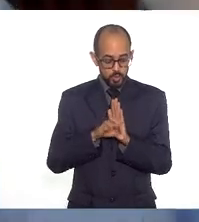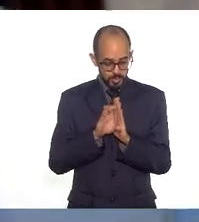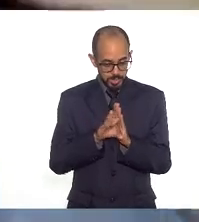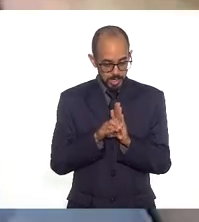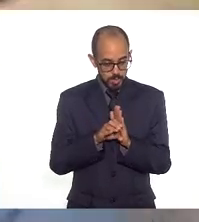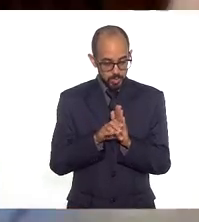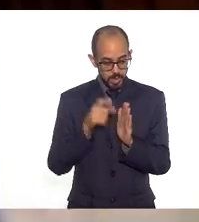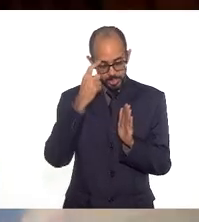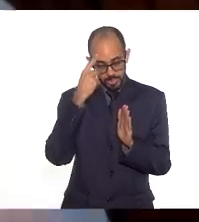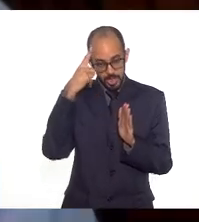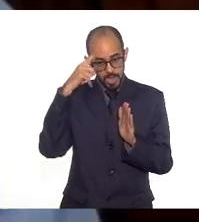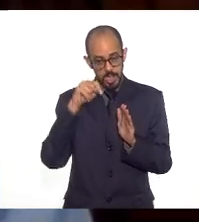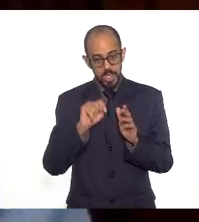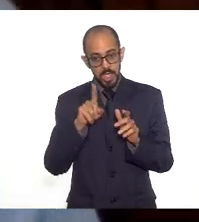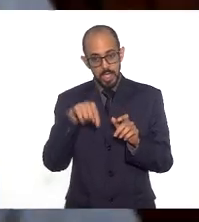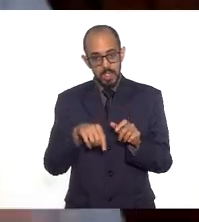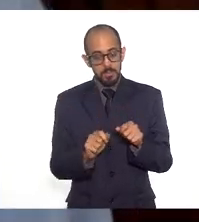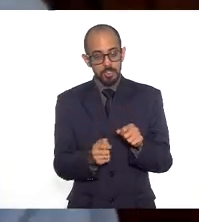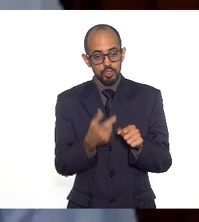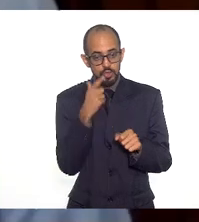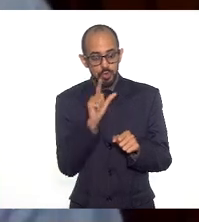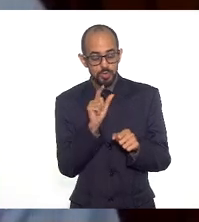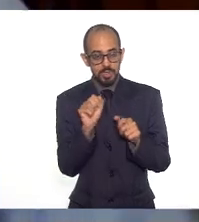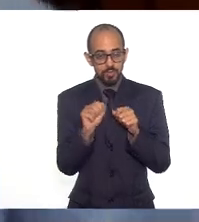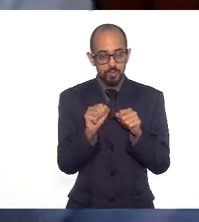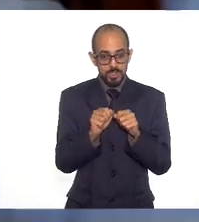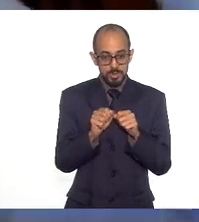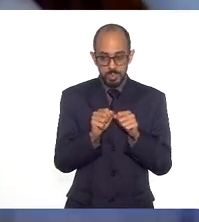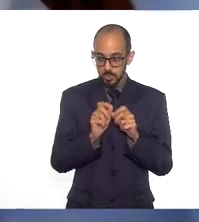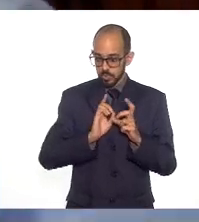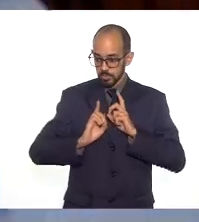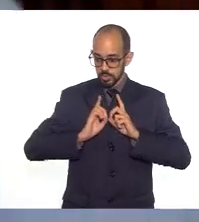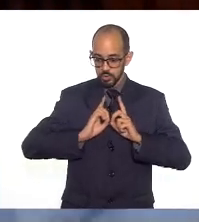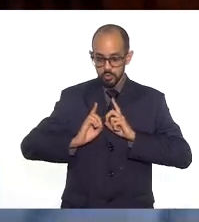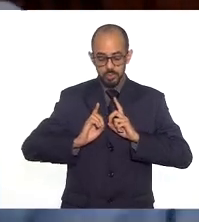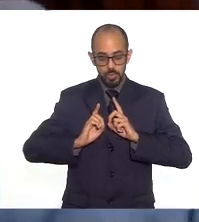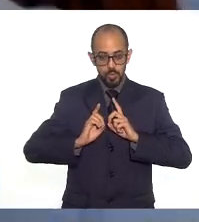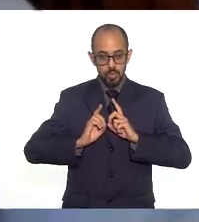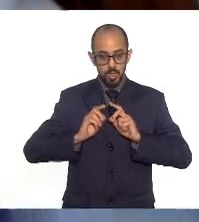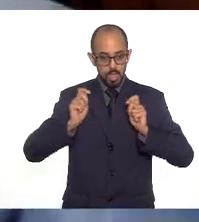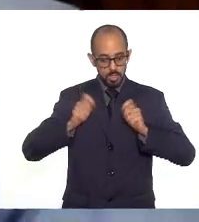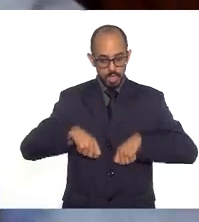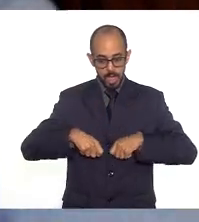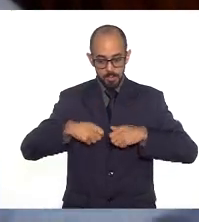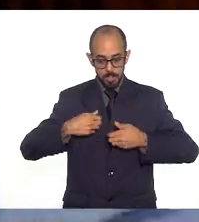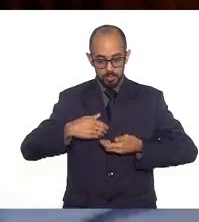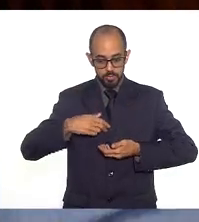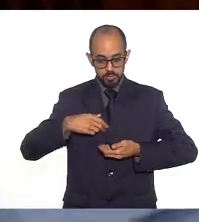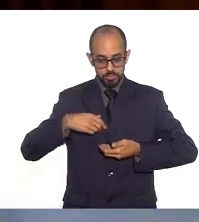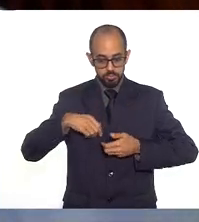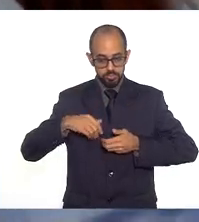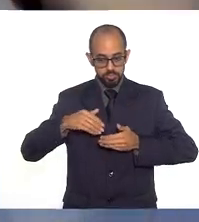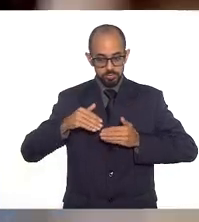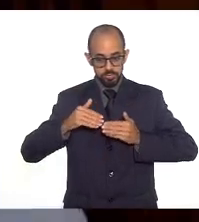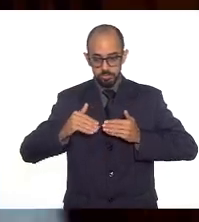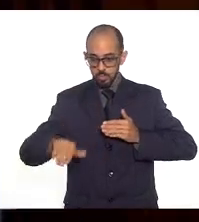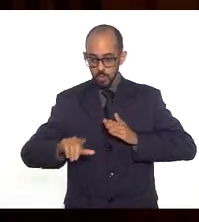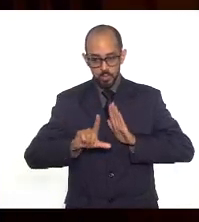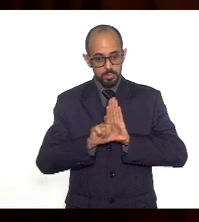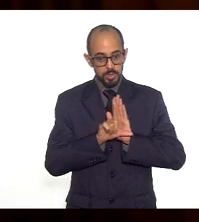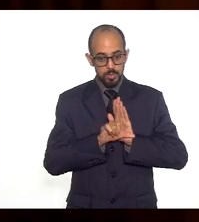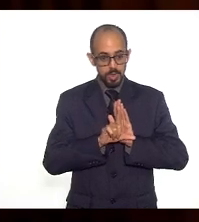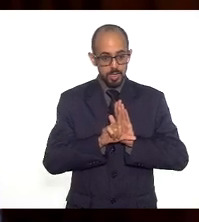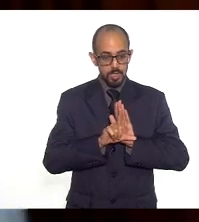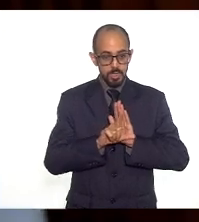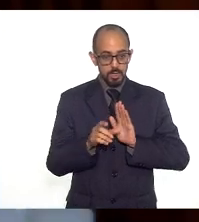para procedimentalizar justamente o debate. Já. Ele existe a injuridicidade ou não? Existe a ilegalidade? O que fazer